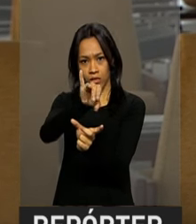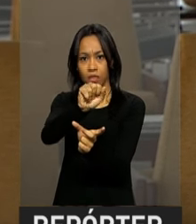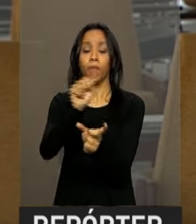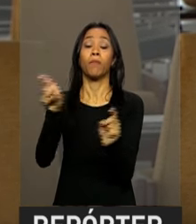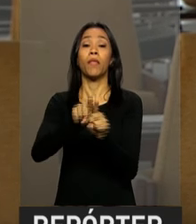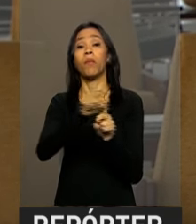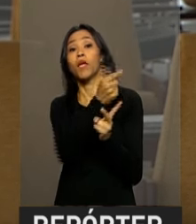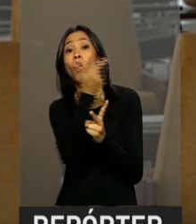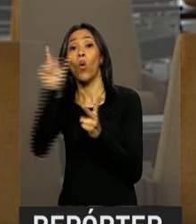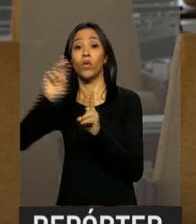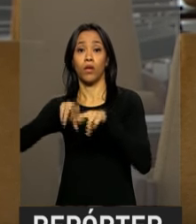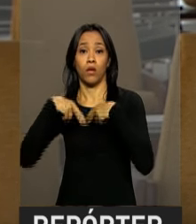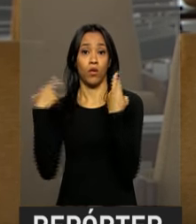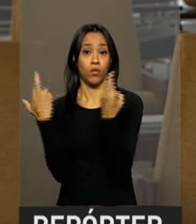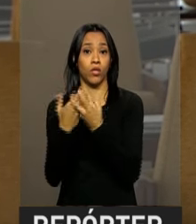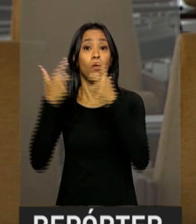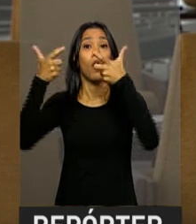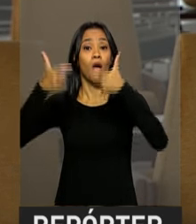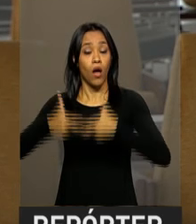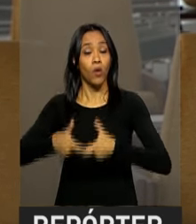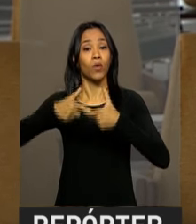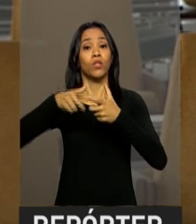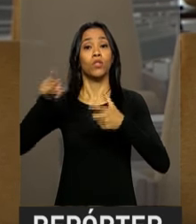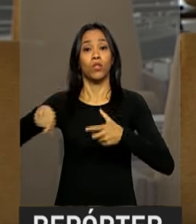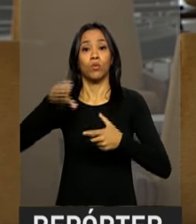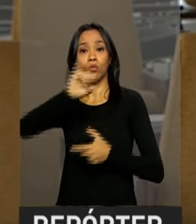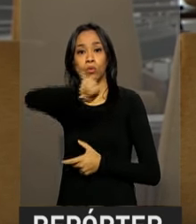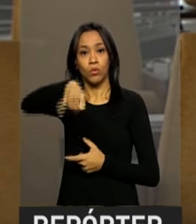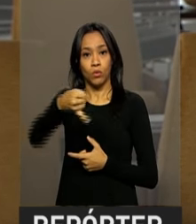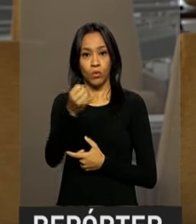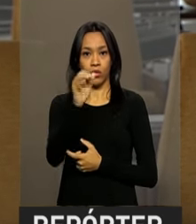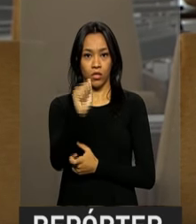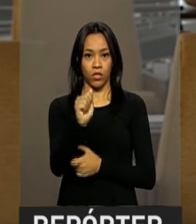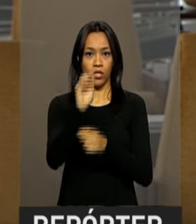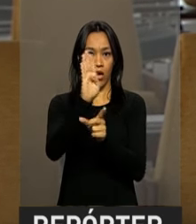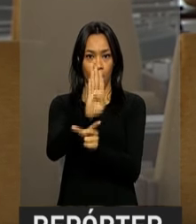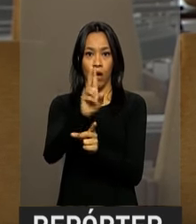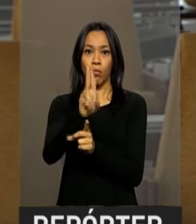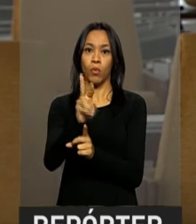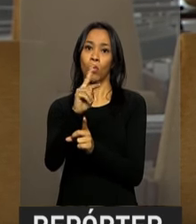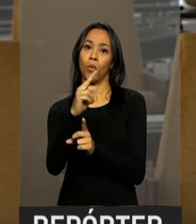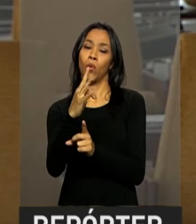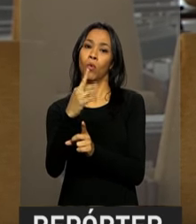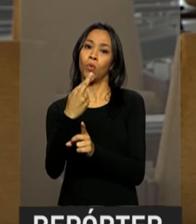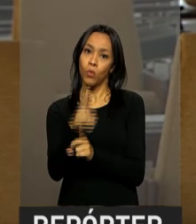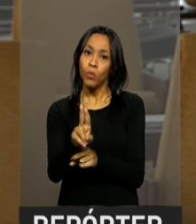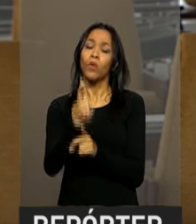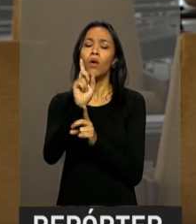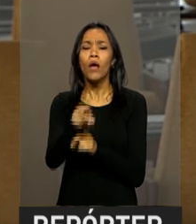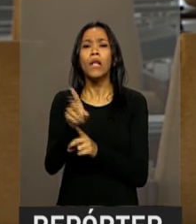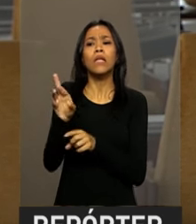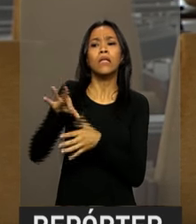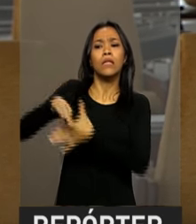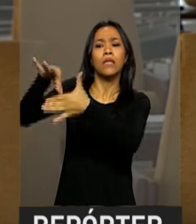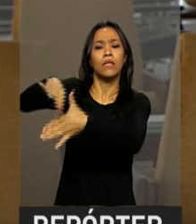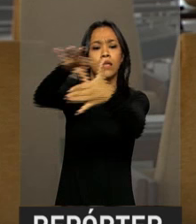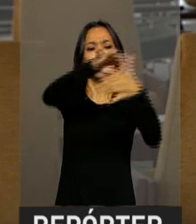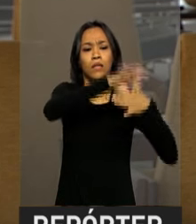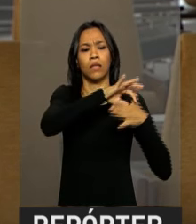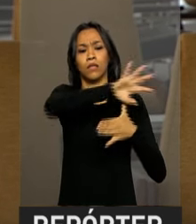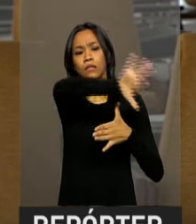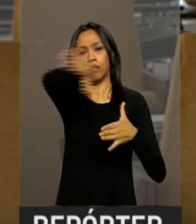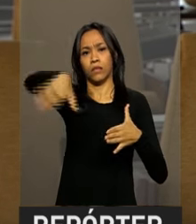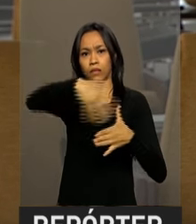uma outra reunião o presidente interino da República Michel Temer está reunido com líderes do Senado Federal lá no Palácio do